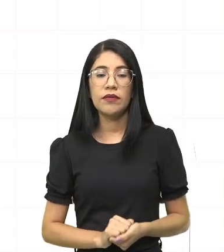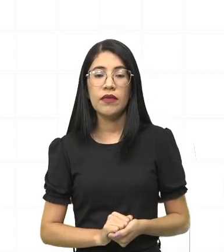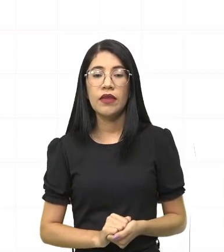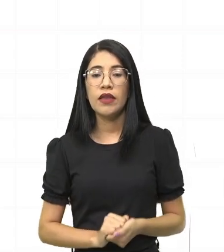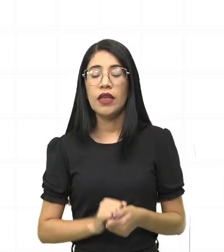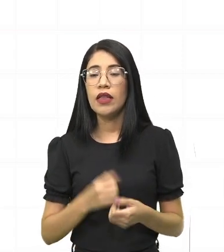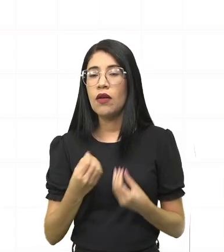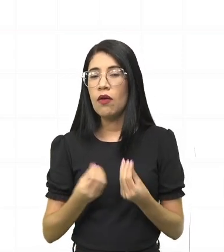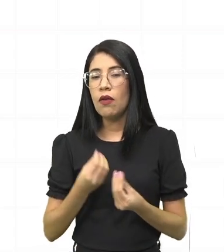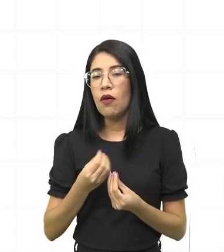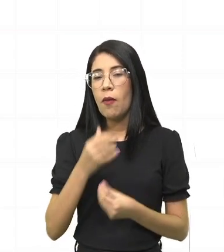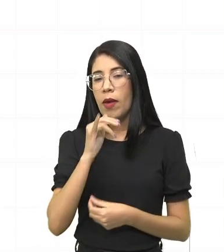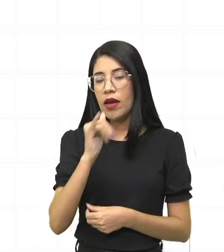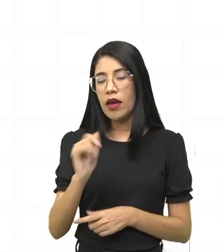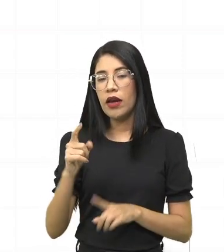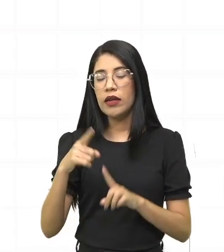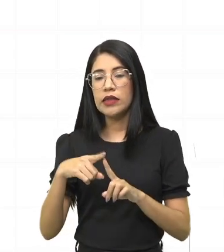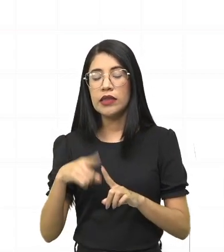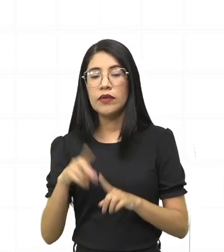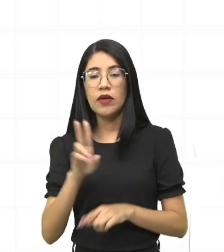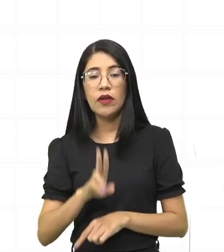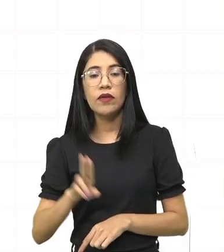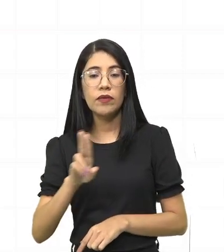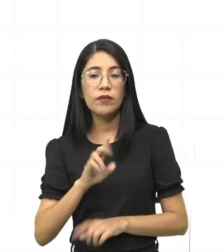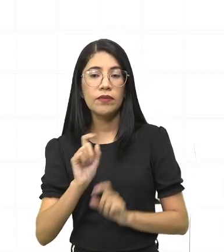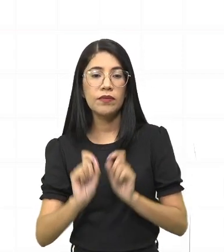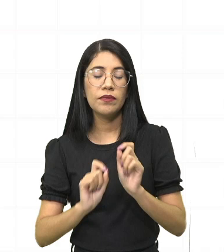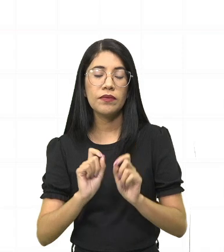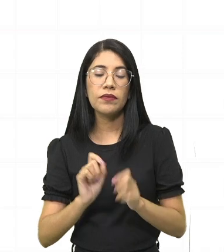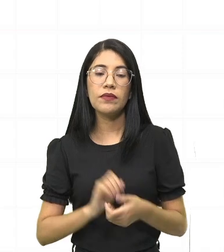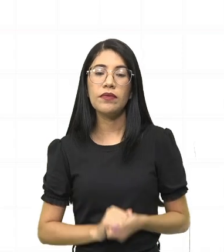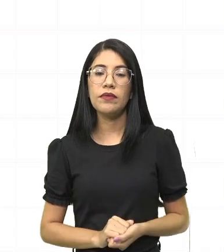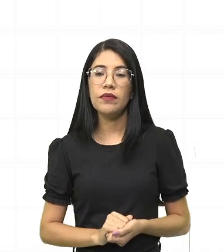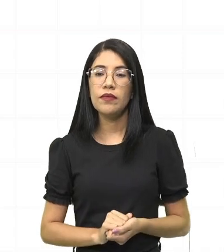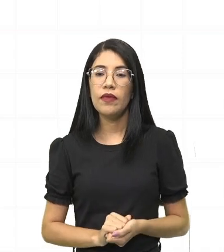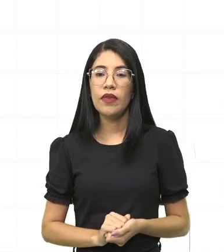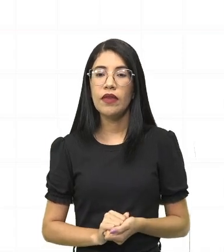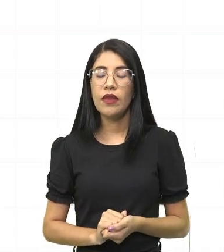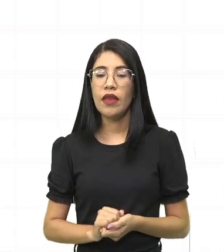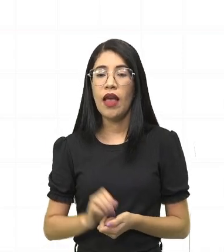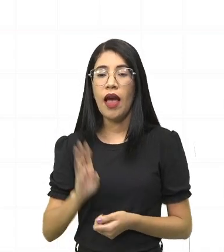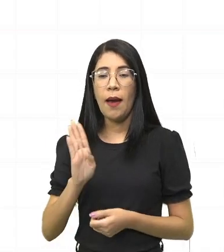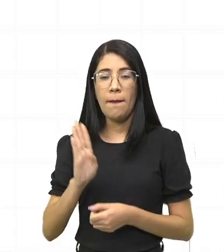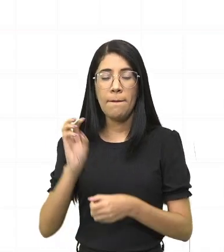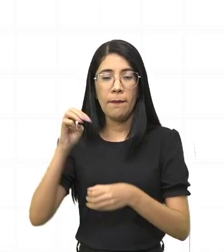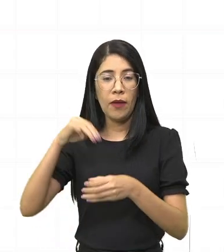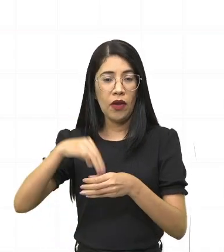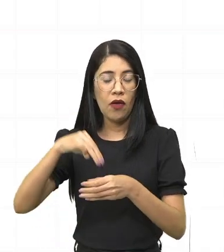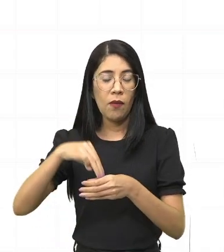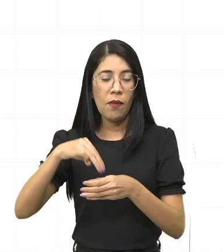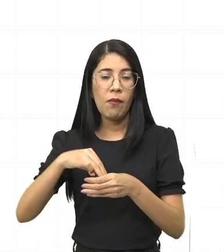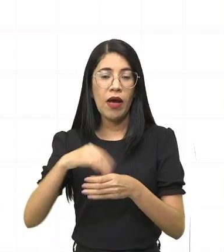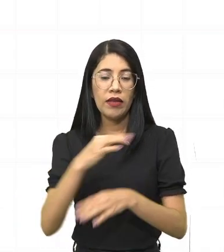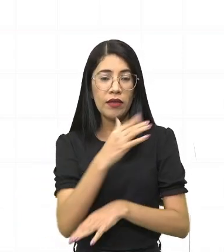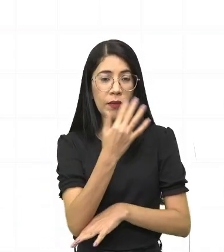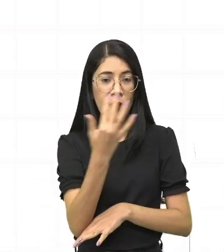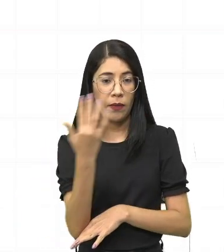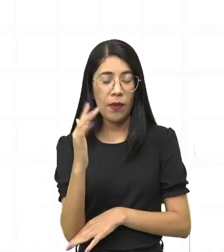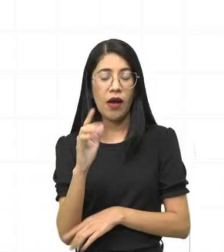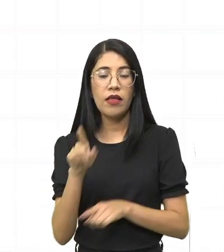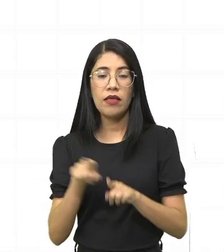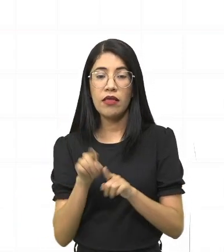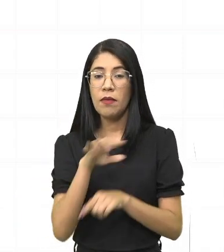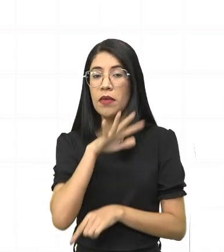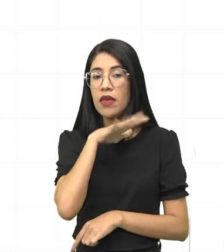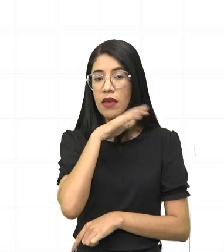dos biocombustíveis ela vai utilizar aí a biomassa, né, de origem vegetal e